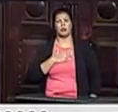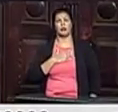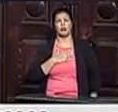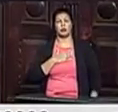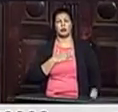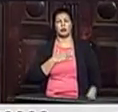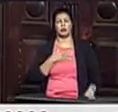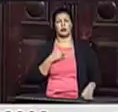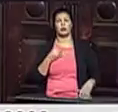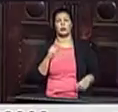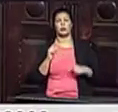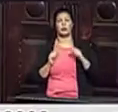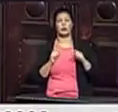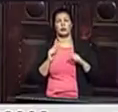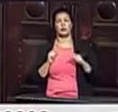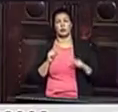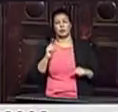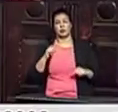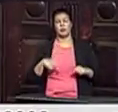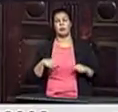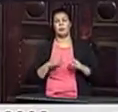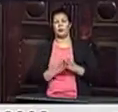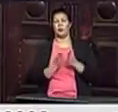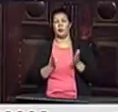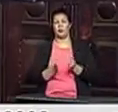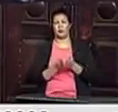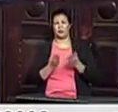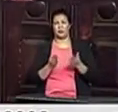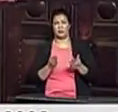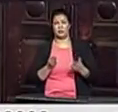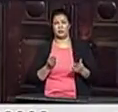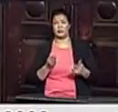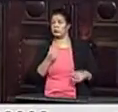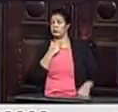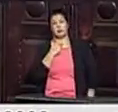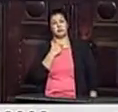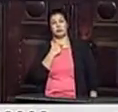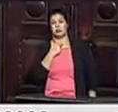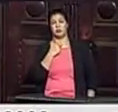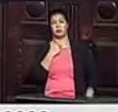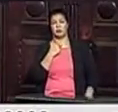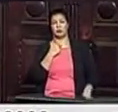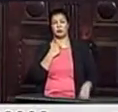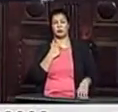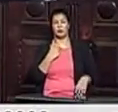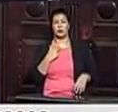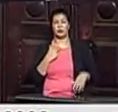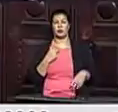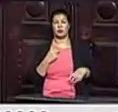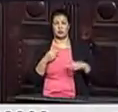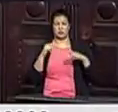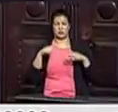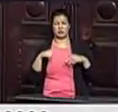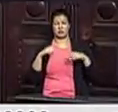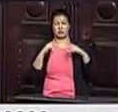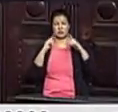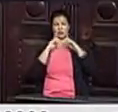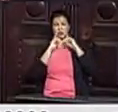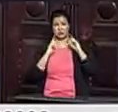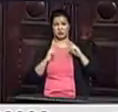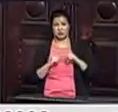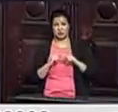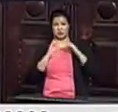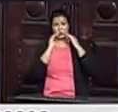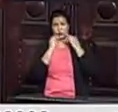sou culpado. E não pode nenhuma casa legislativa, seja o